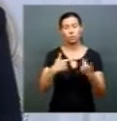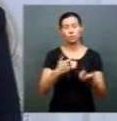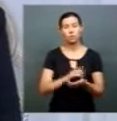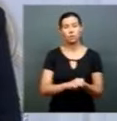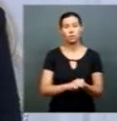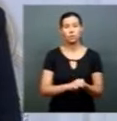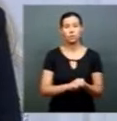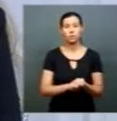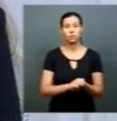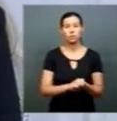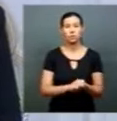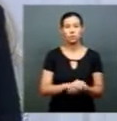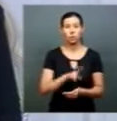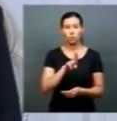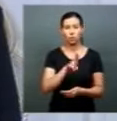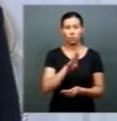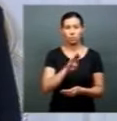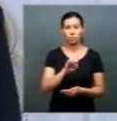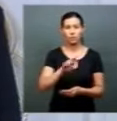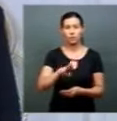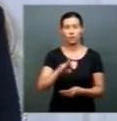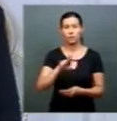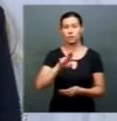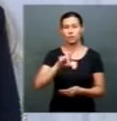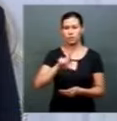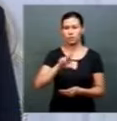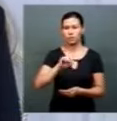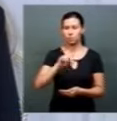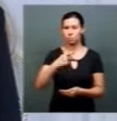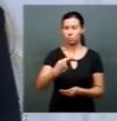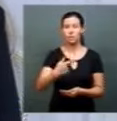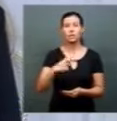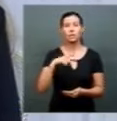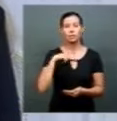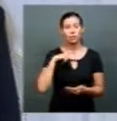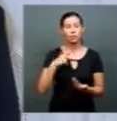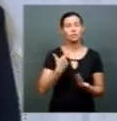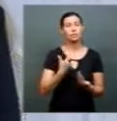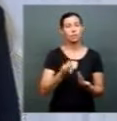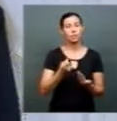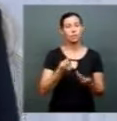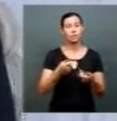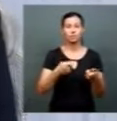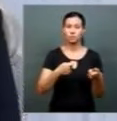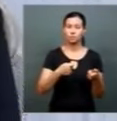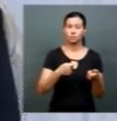que é o do Uber Hub, que também tem consolidado o nosso ecossistema